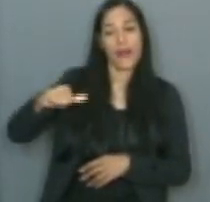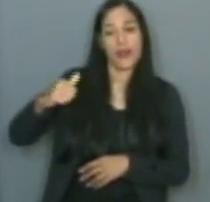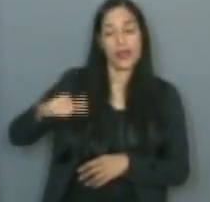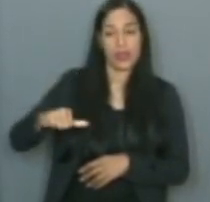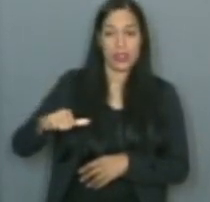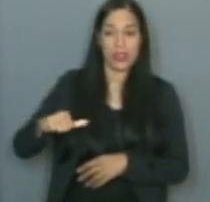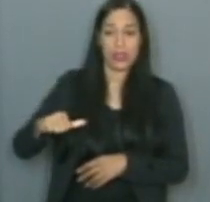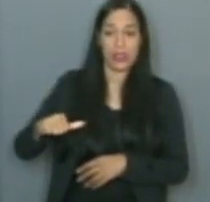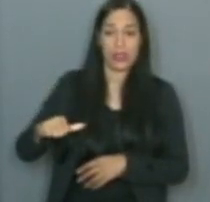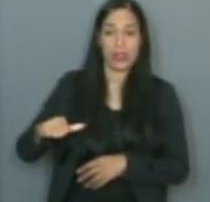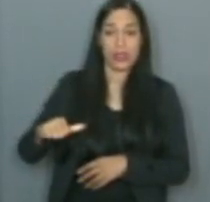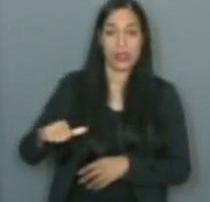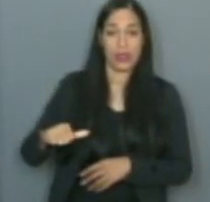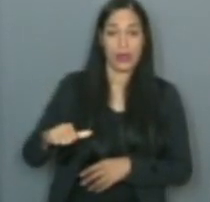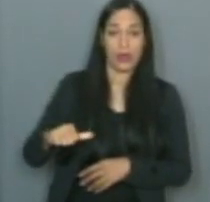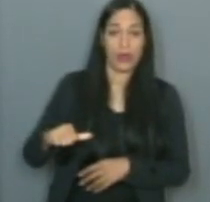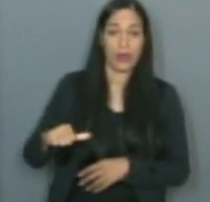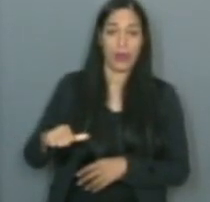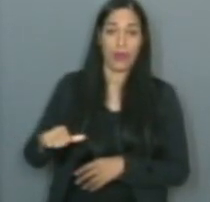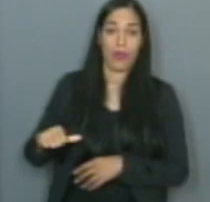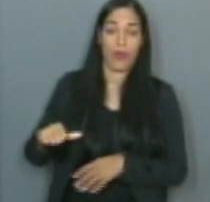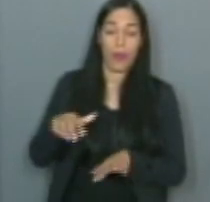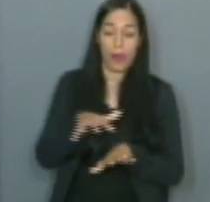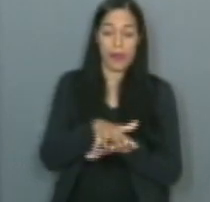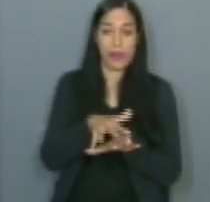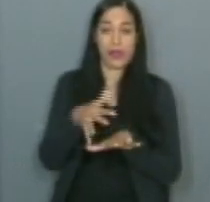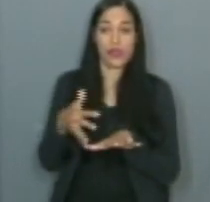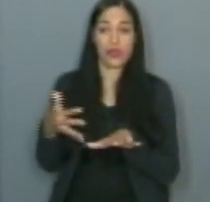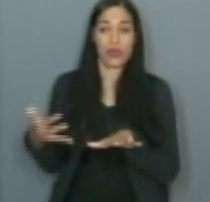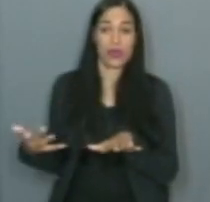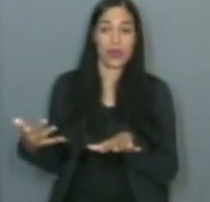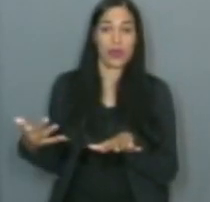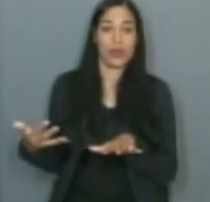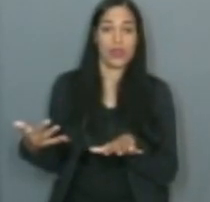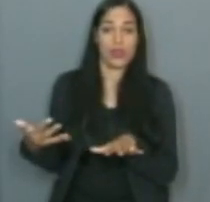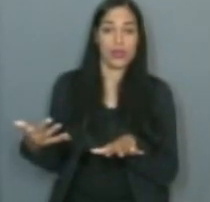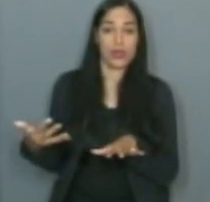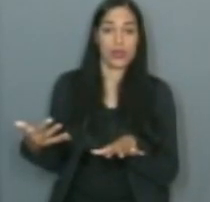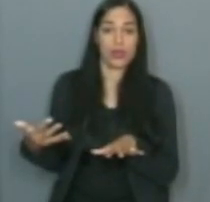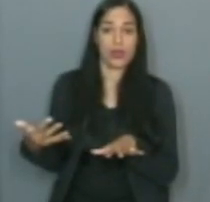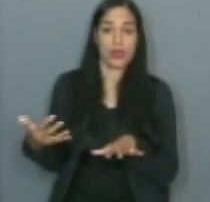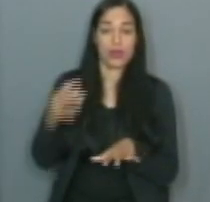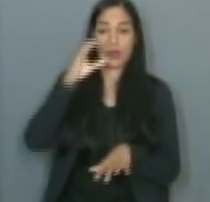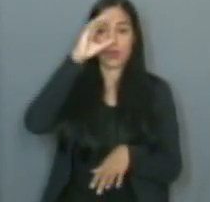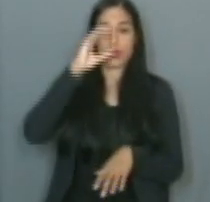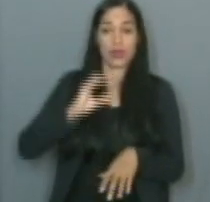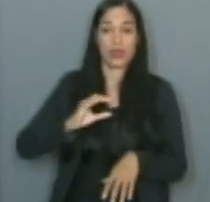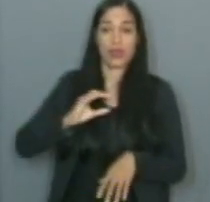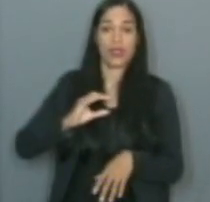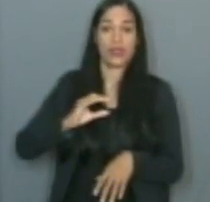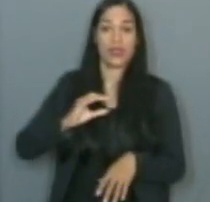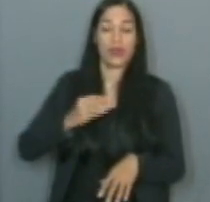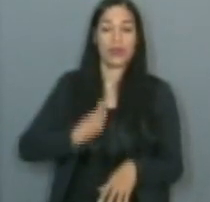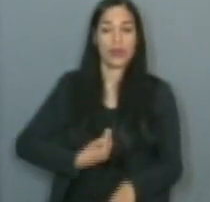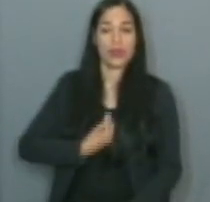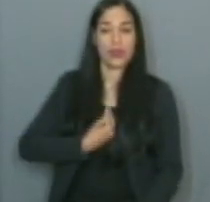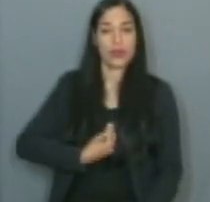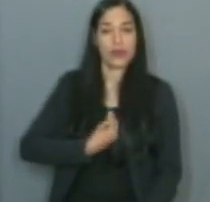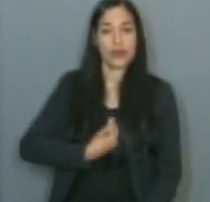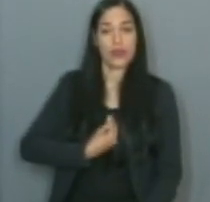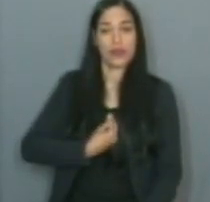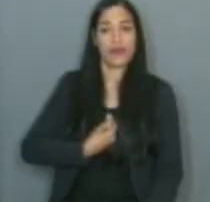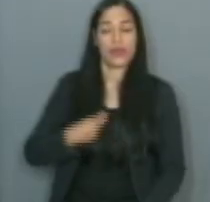por muitas vezes, excluir aquele cidadão que, de fato, vive